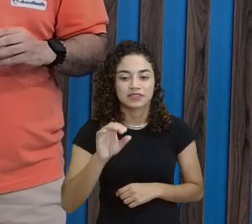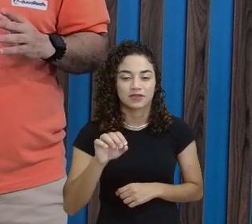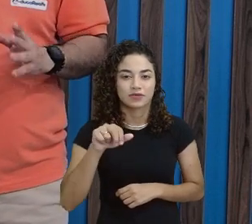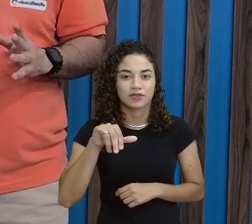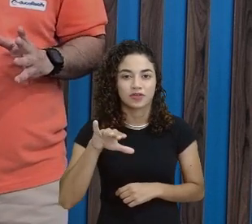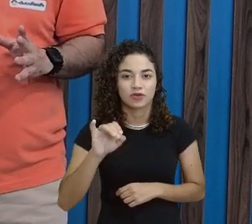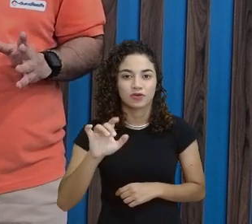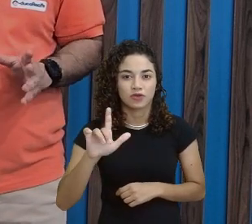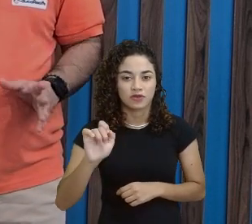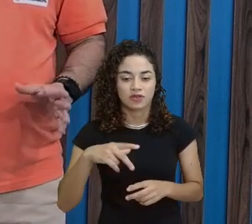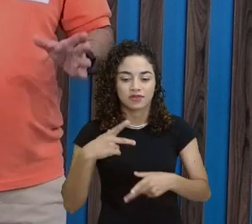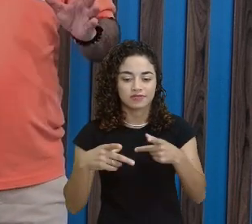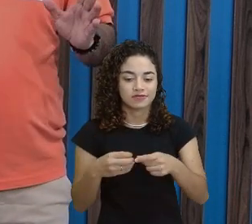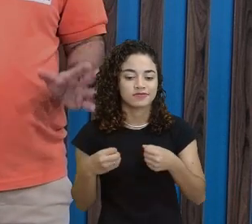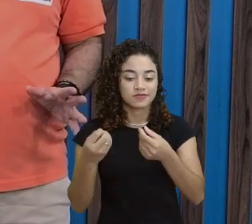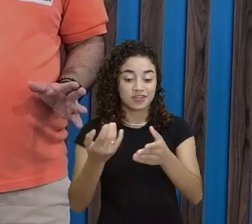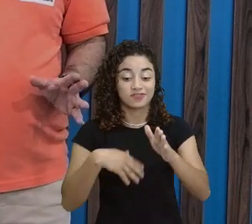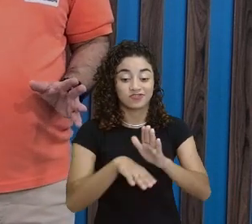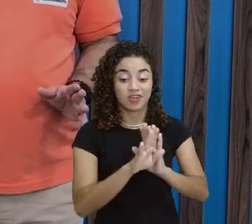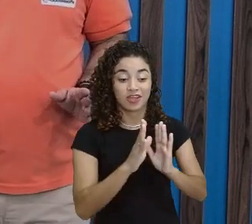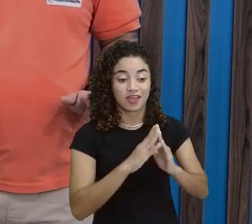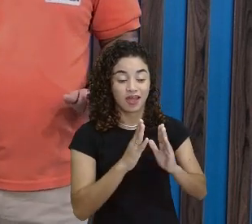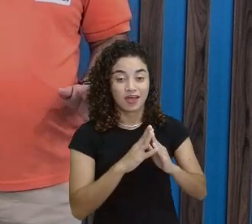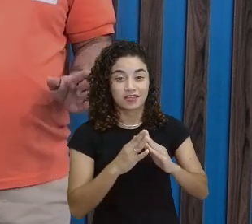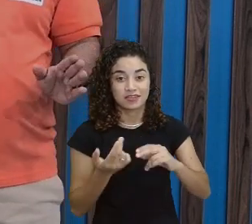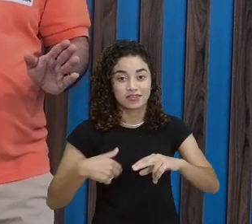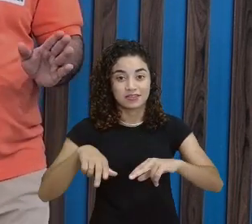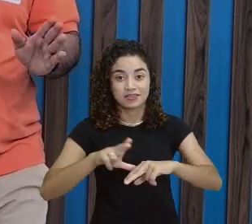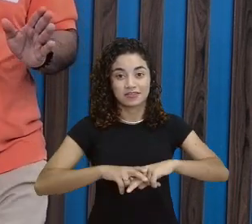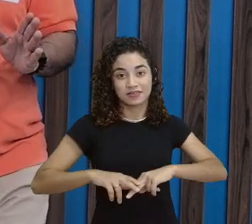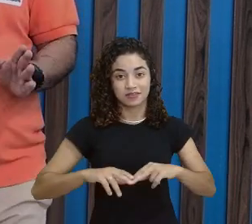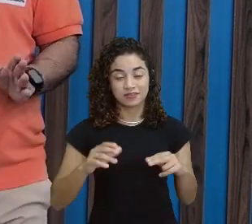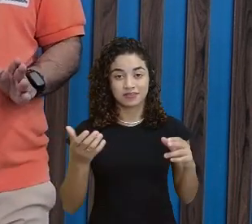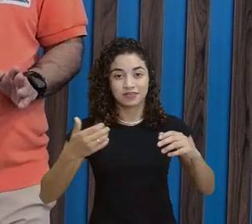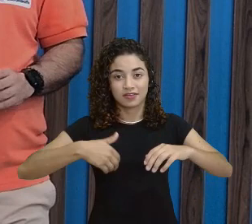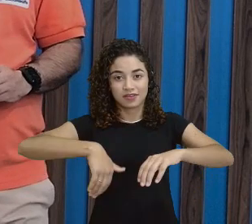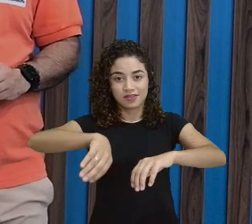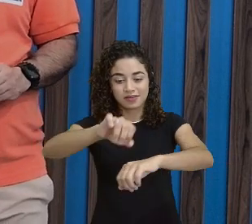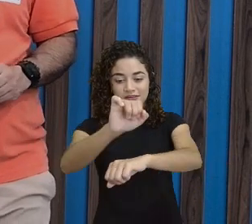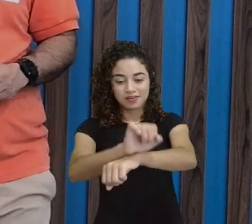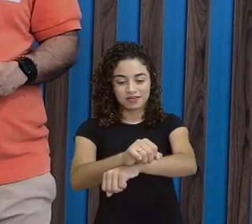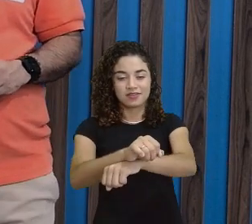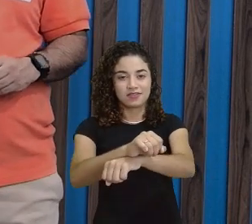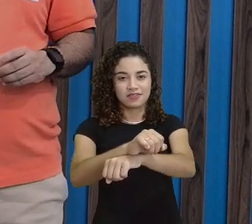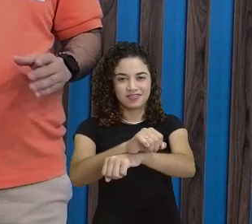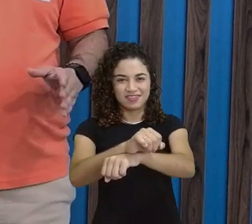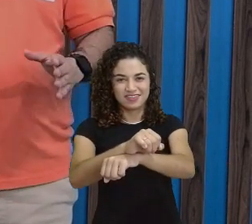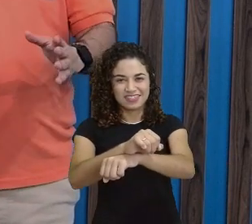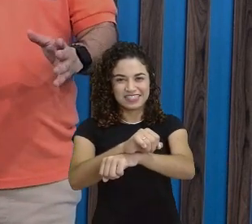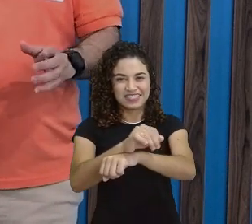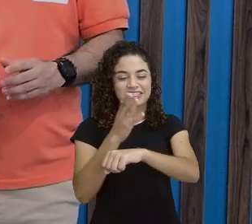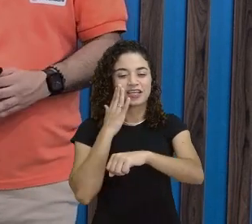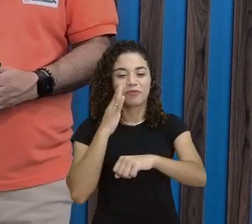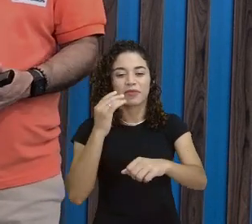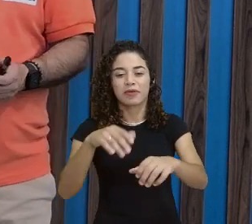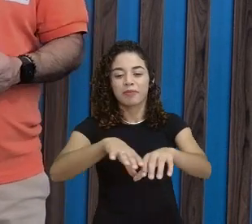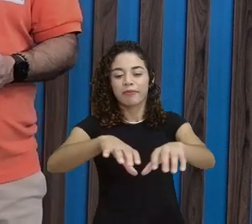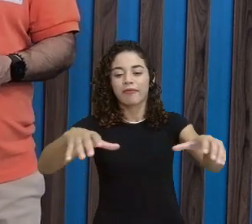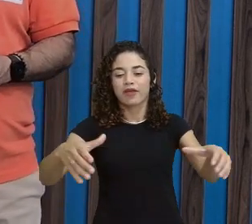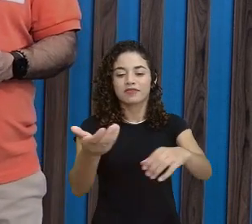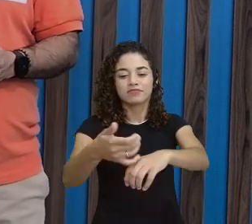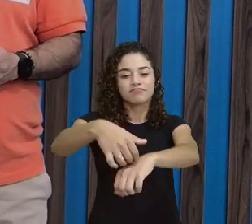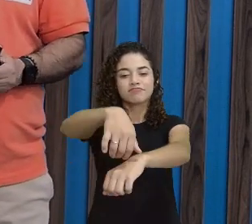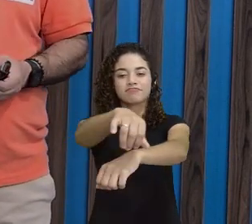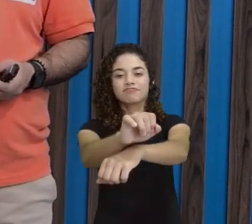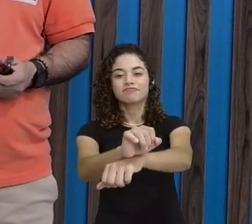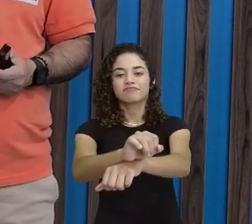Depois ele chega em casa, senta no sofá, bota os pés para cima em uma outra poltrona, né, em um banquinho, e